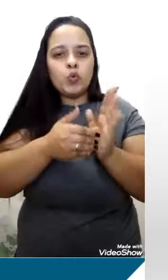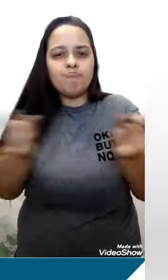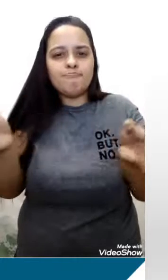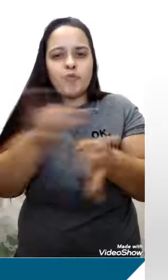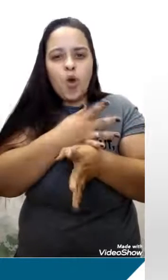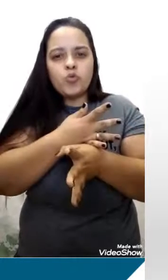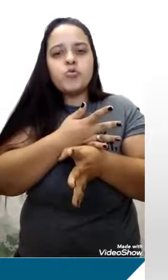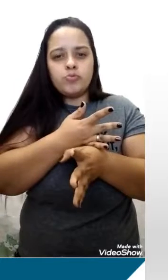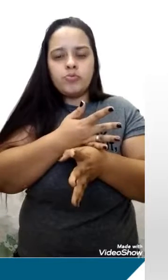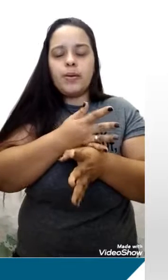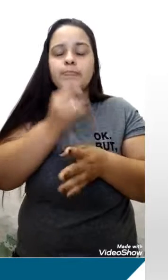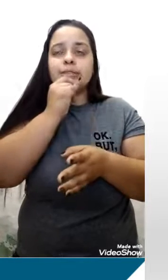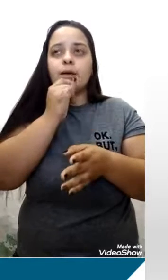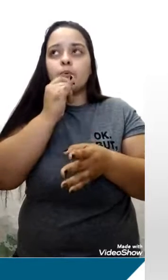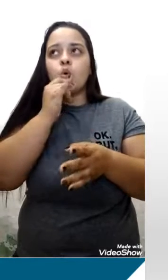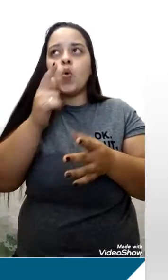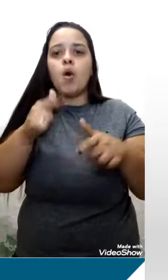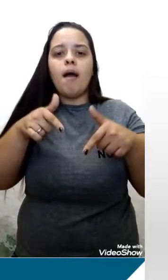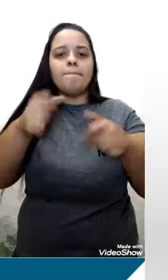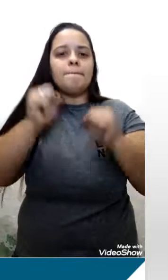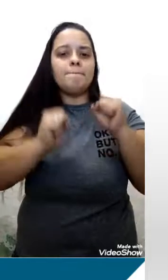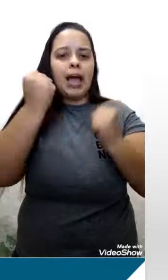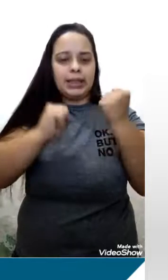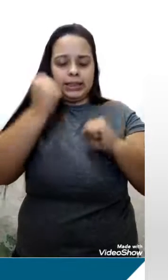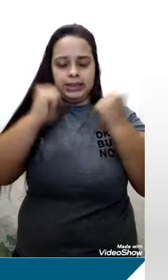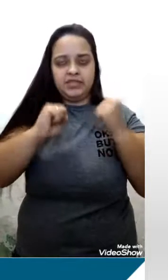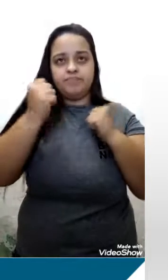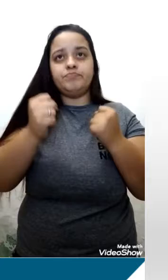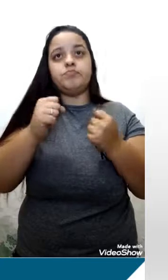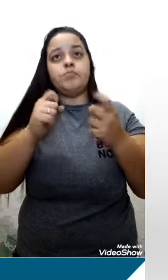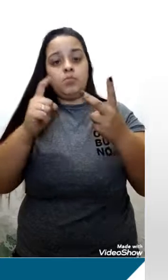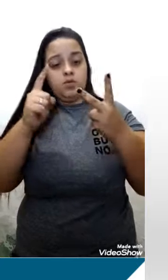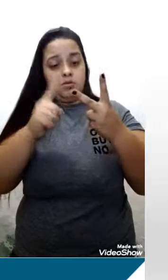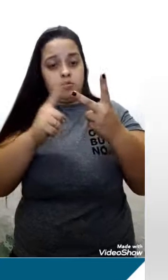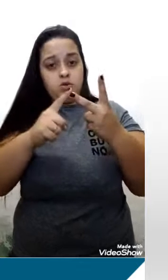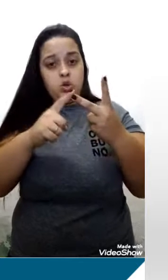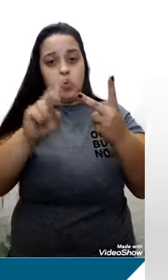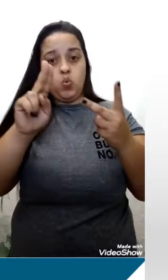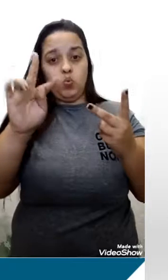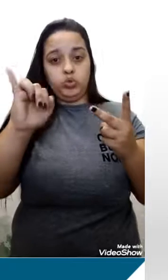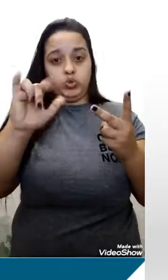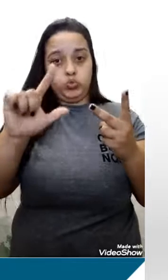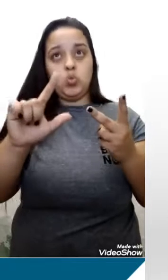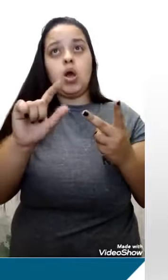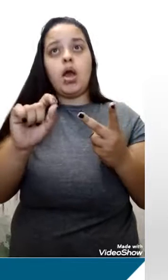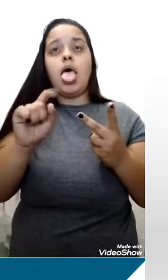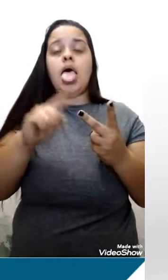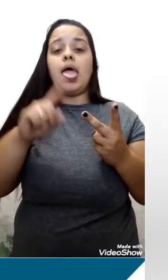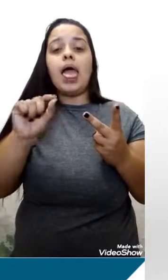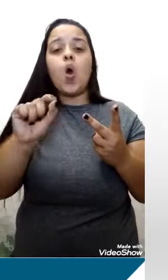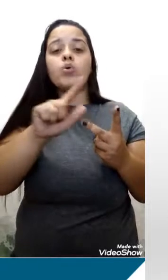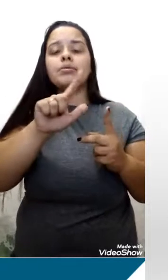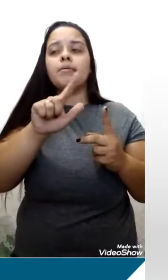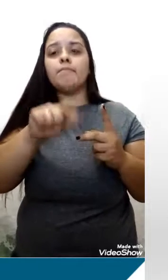total realizado, por exemplo, por uma máquina. O trabalho útil é o trabalho